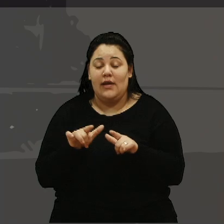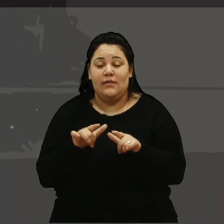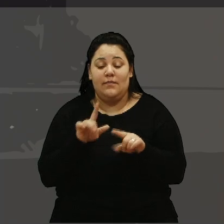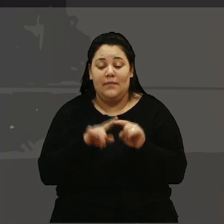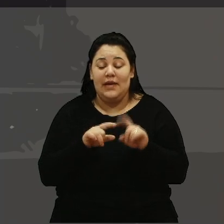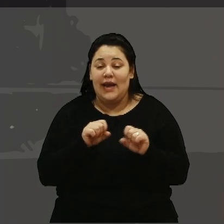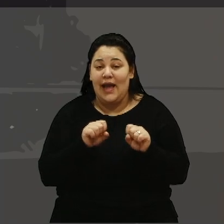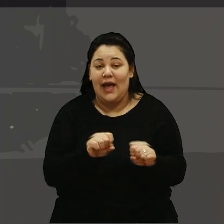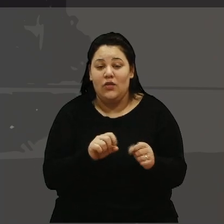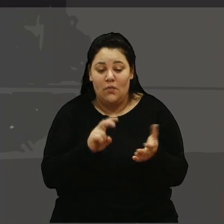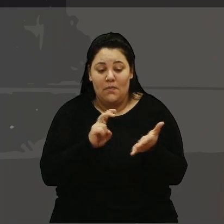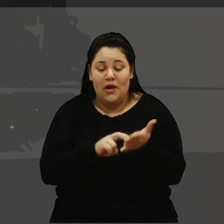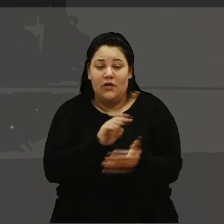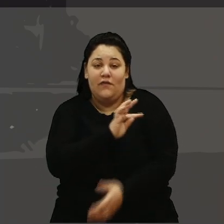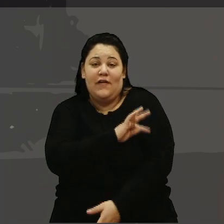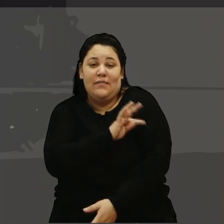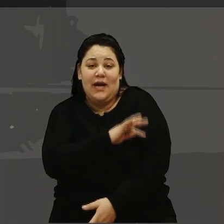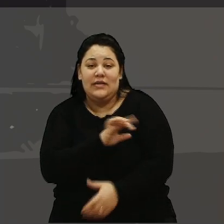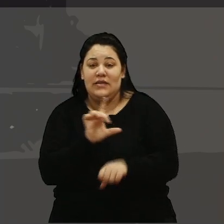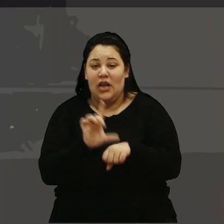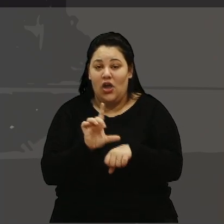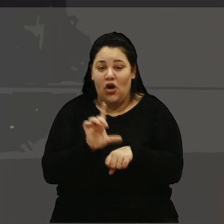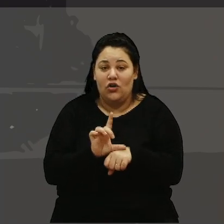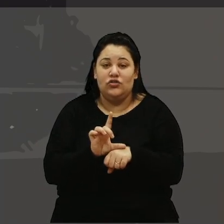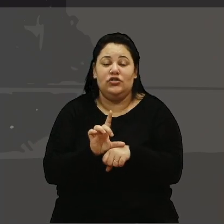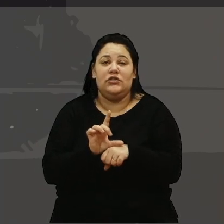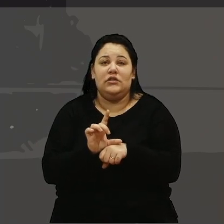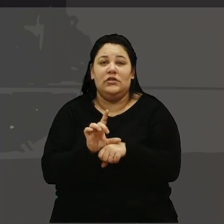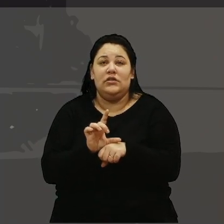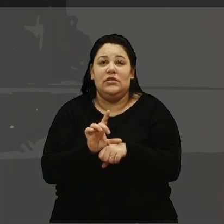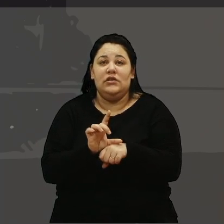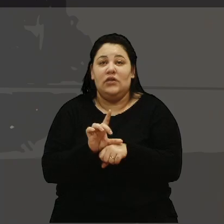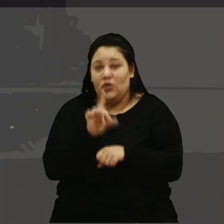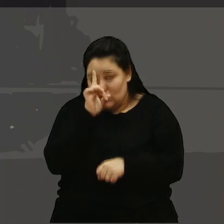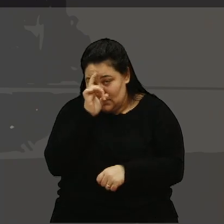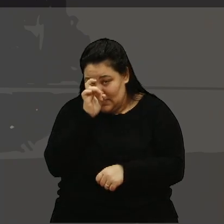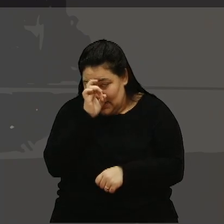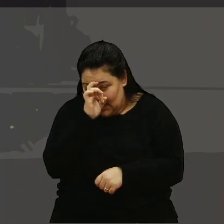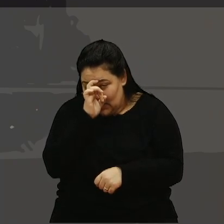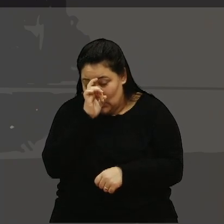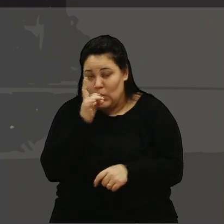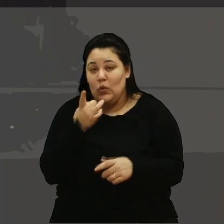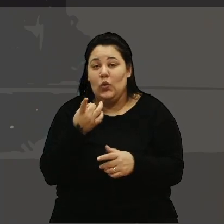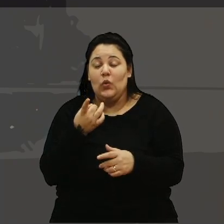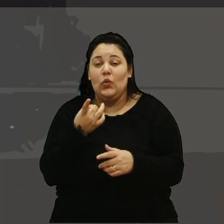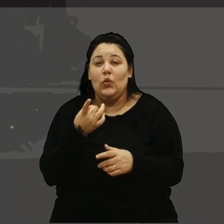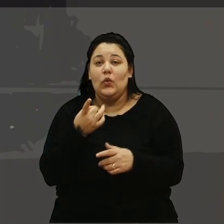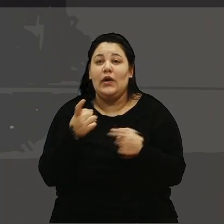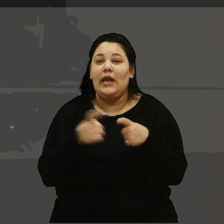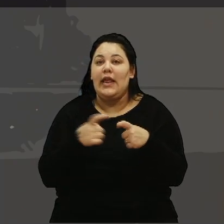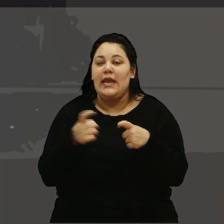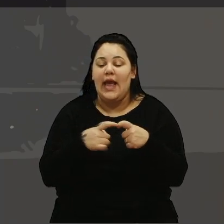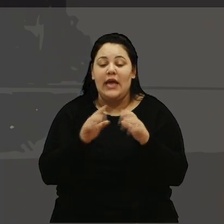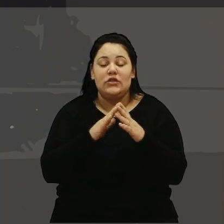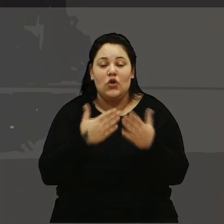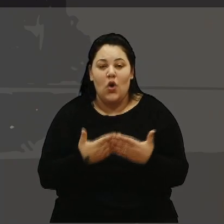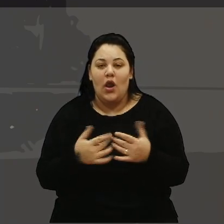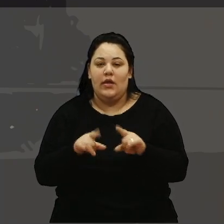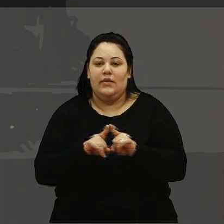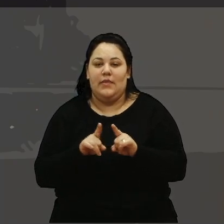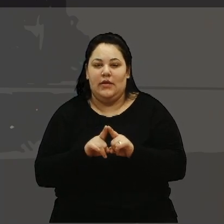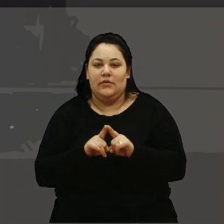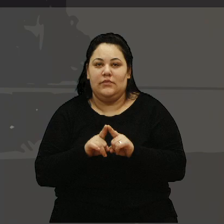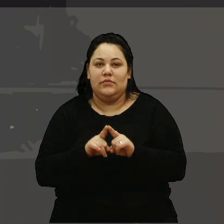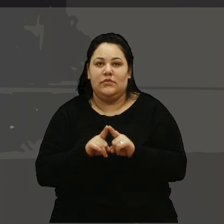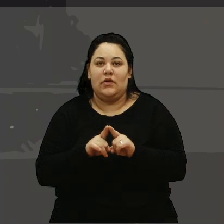lojas, hospitais e clínicas, restaurantes e escolas, né? E o projeto exige, então,